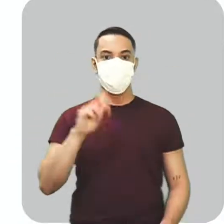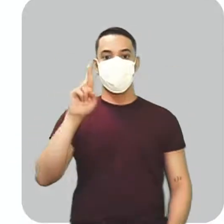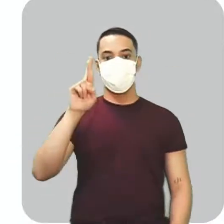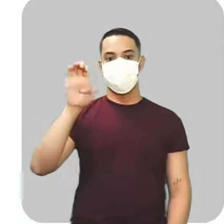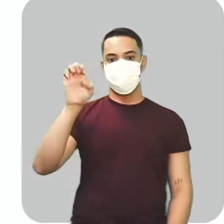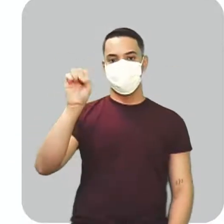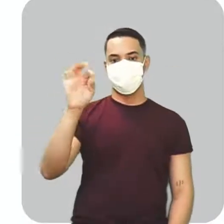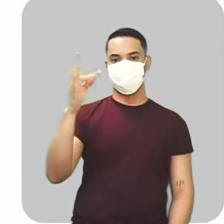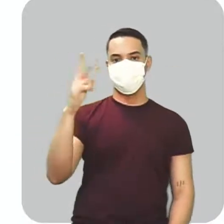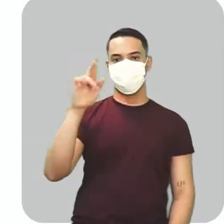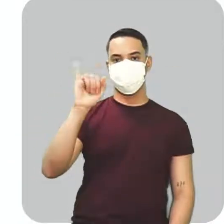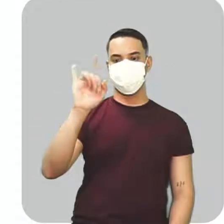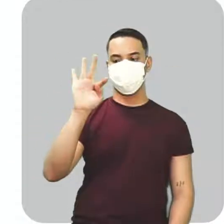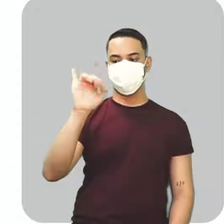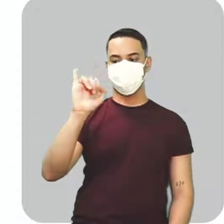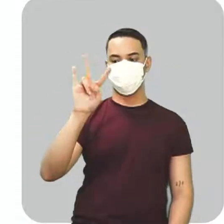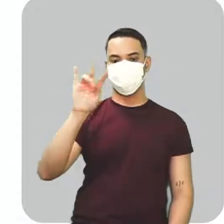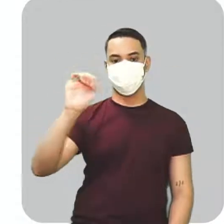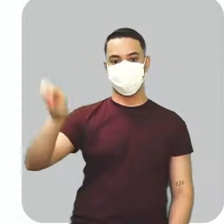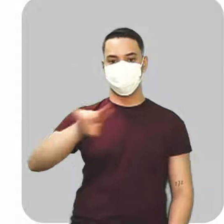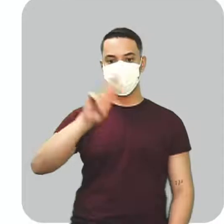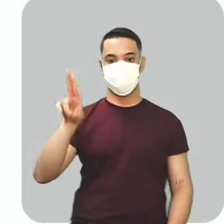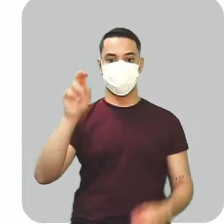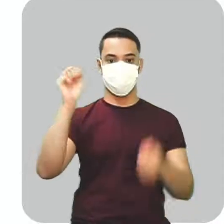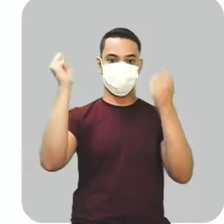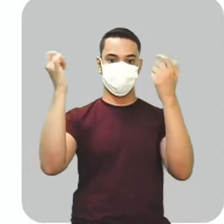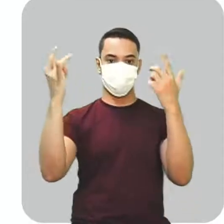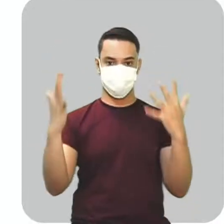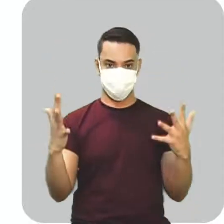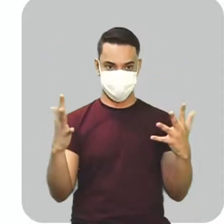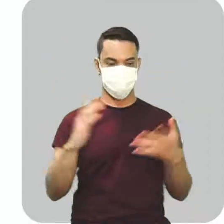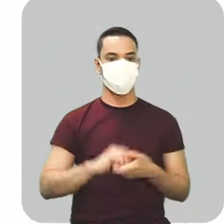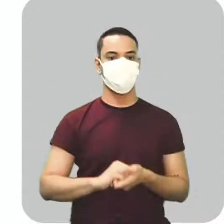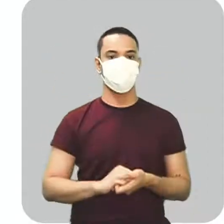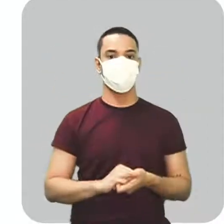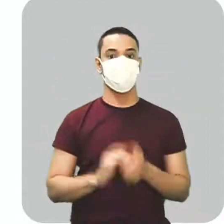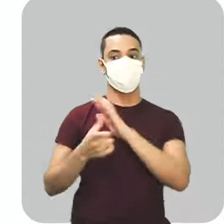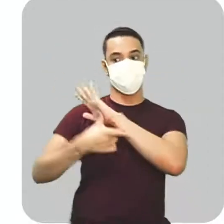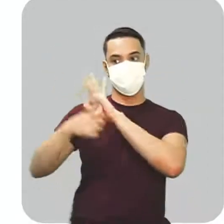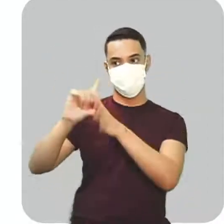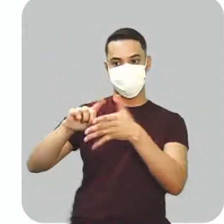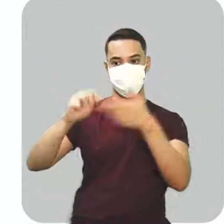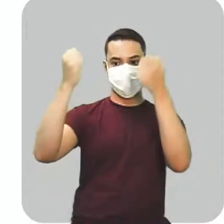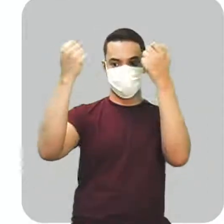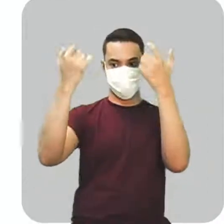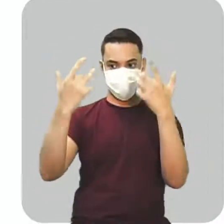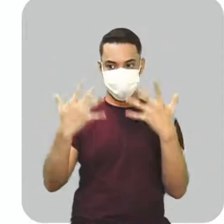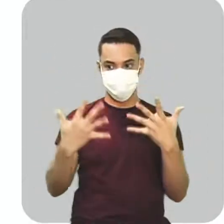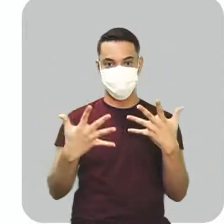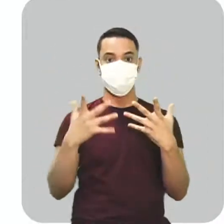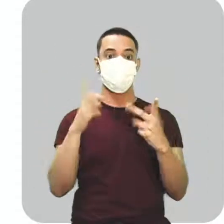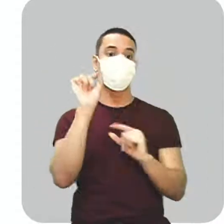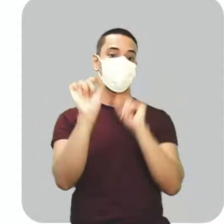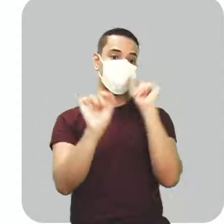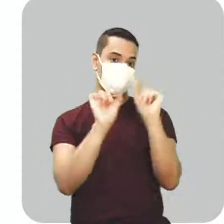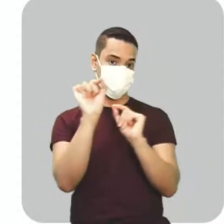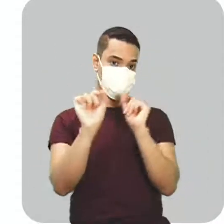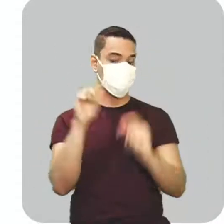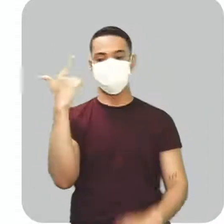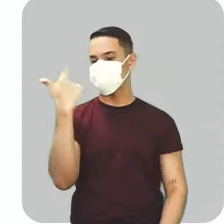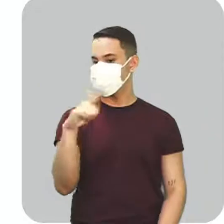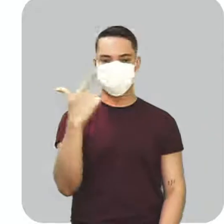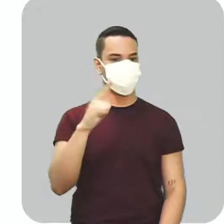explicativa. Como já falamos aqui antes, o seguinte, que a restritiva não